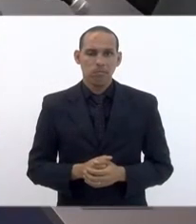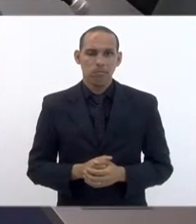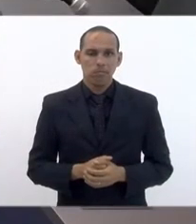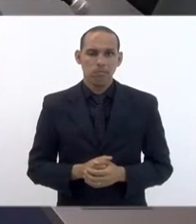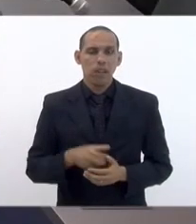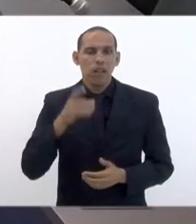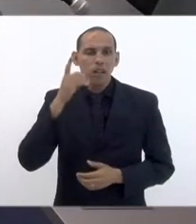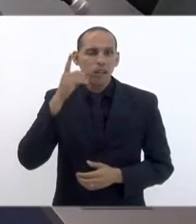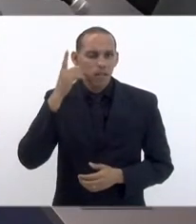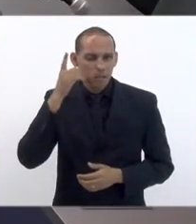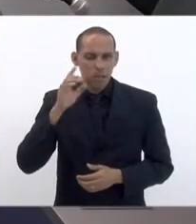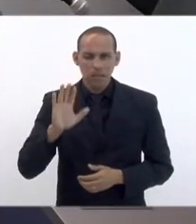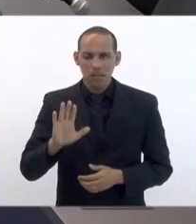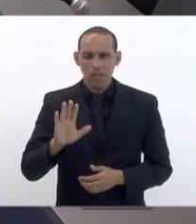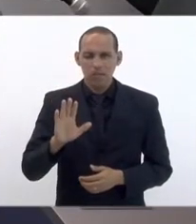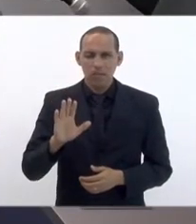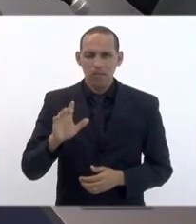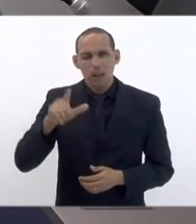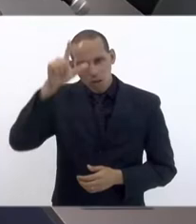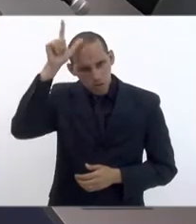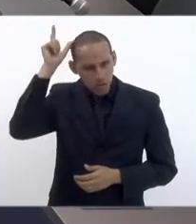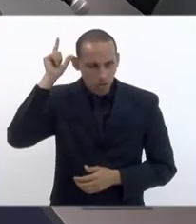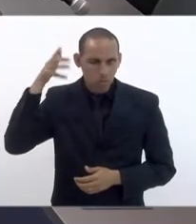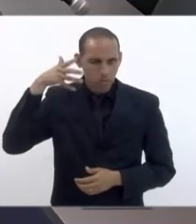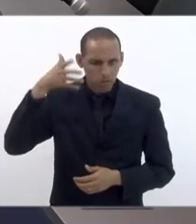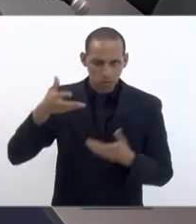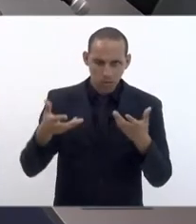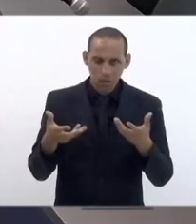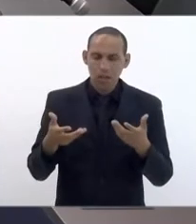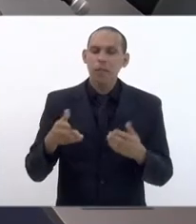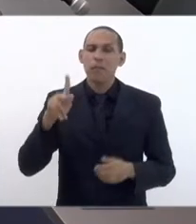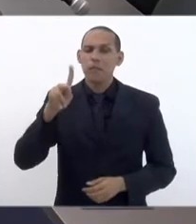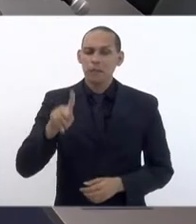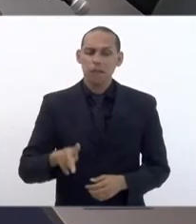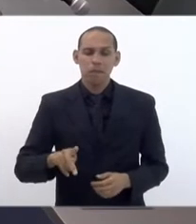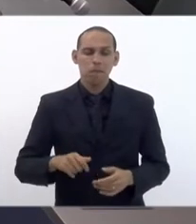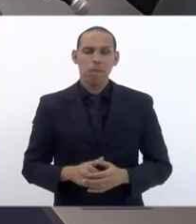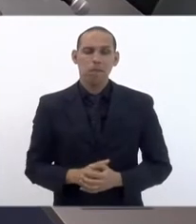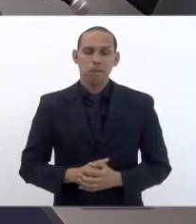Deputado Chico, deixa o deputado Paulo quer discutir a matéria. Senhor presidente,